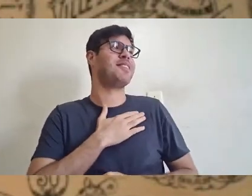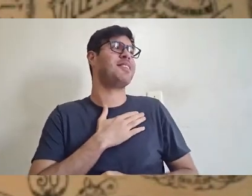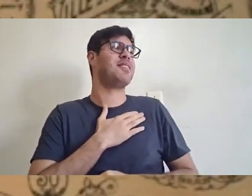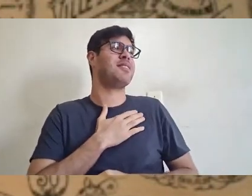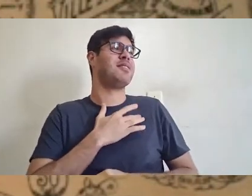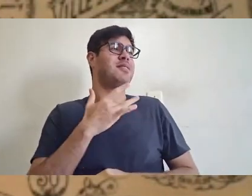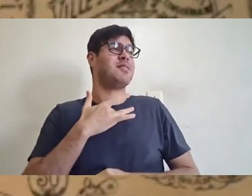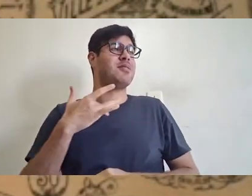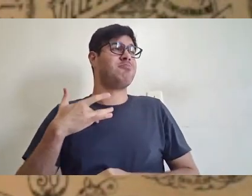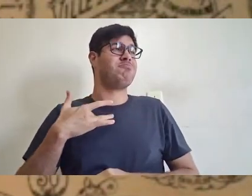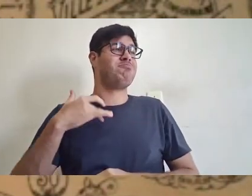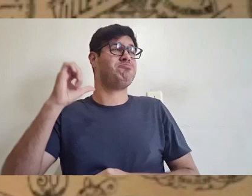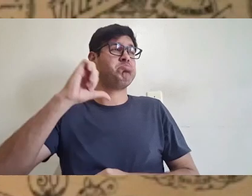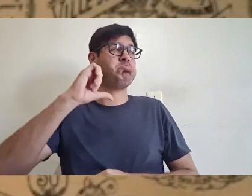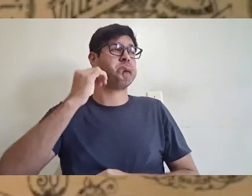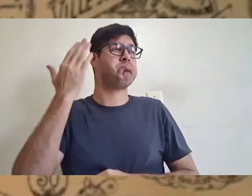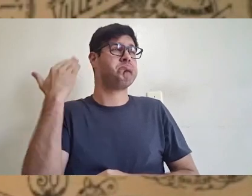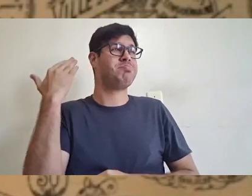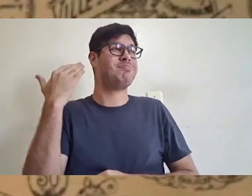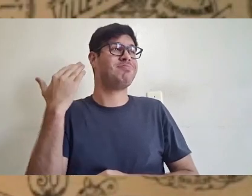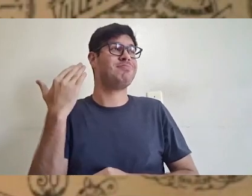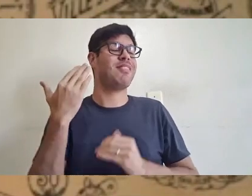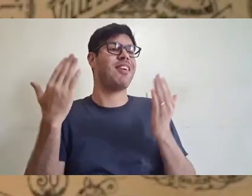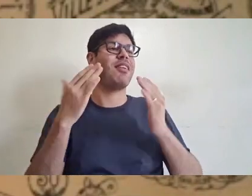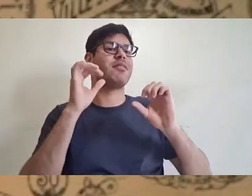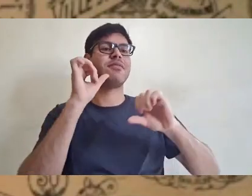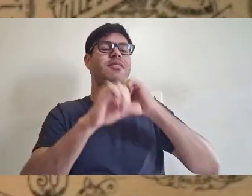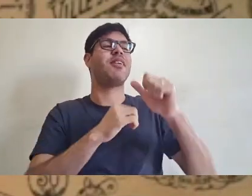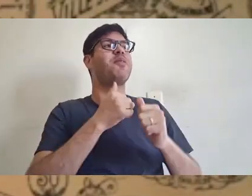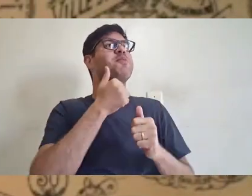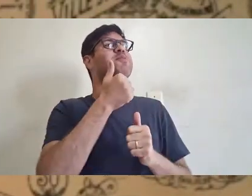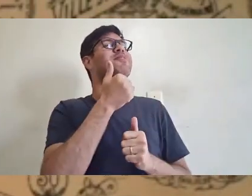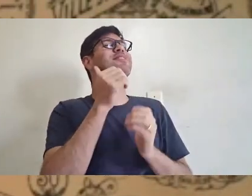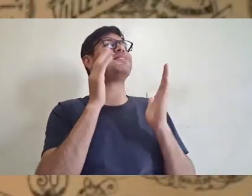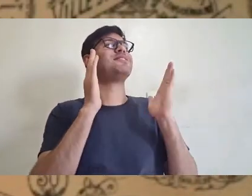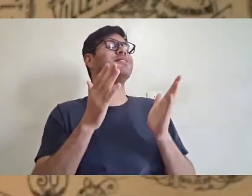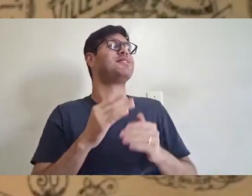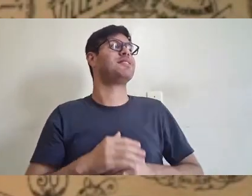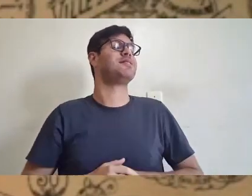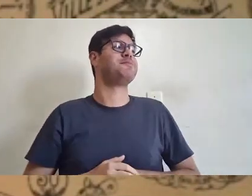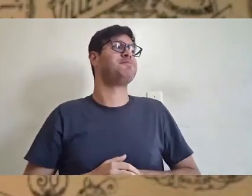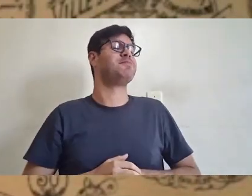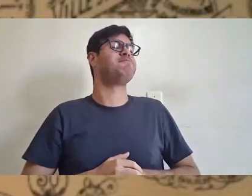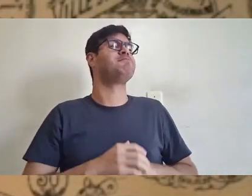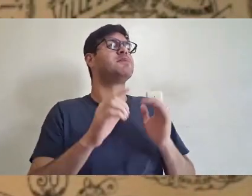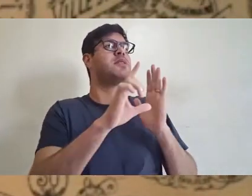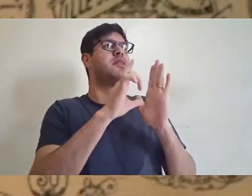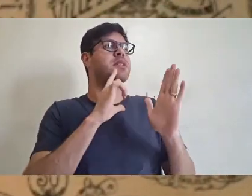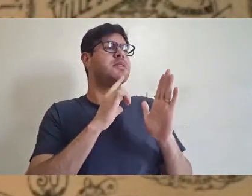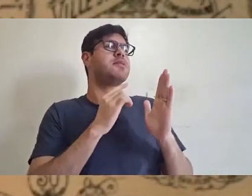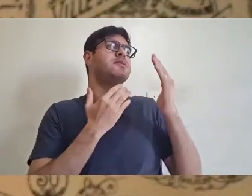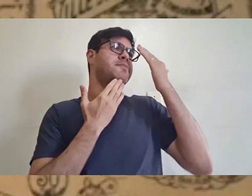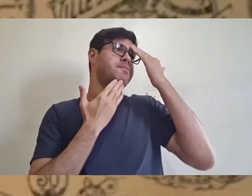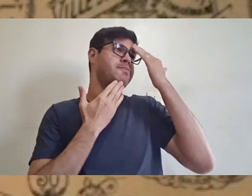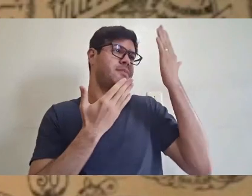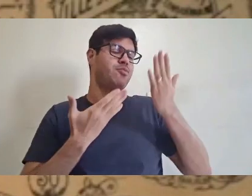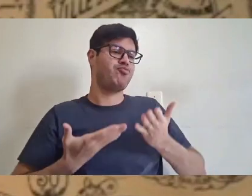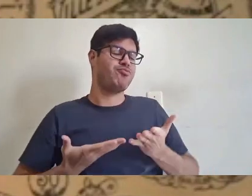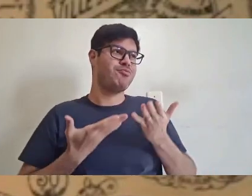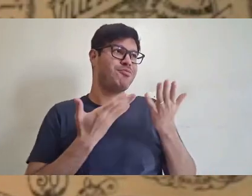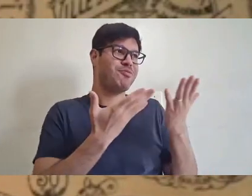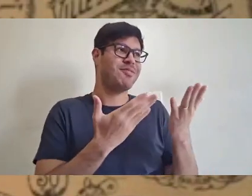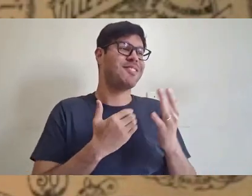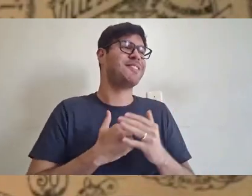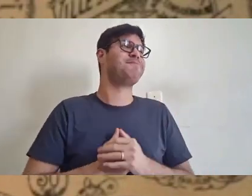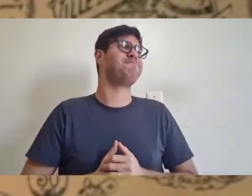dar continuidade à vida, né? Eu quero, certo. Gil, antecipar os meus agradecimentos pelo convite que você me fez. Demorou, você